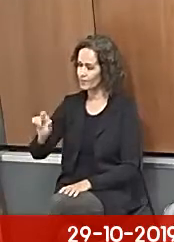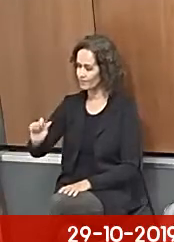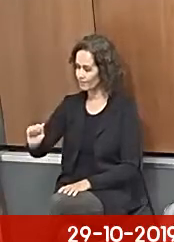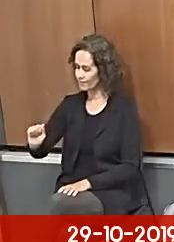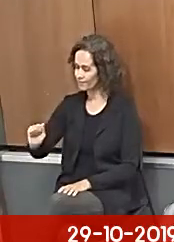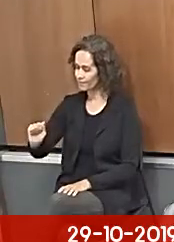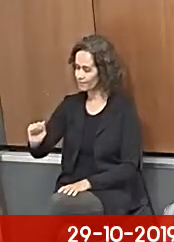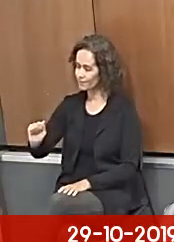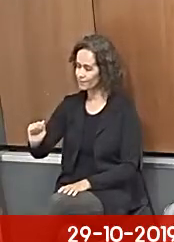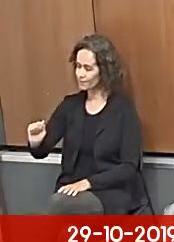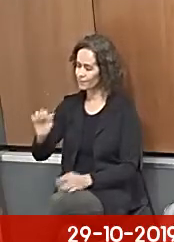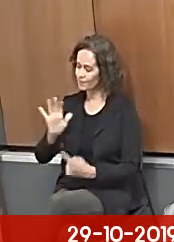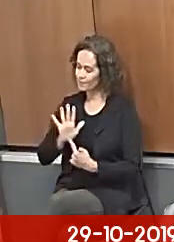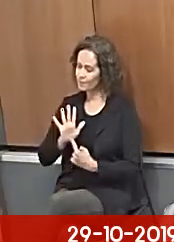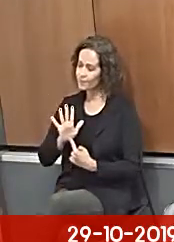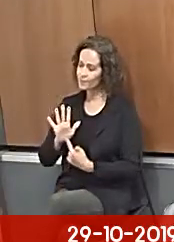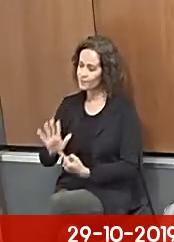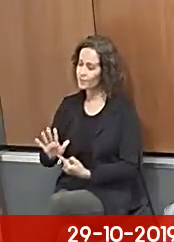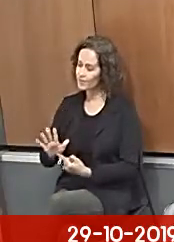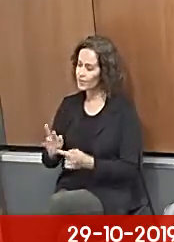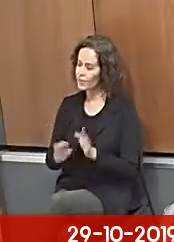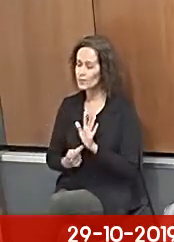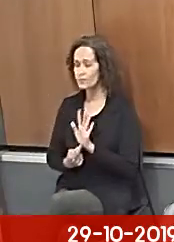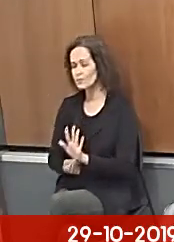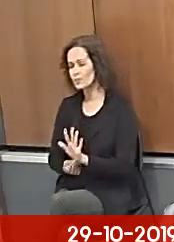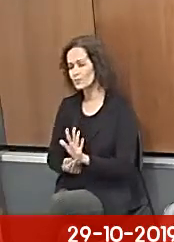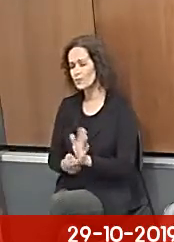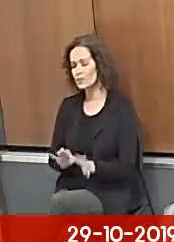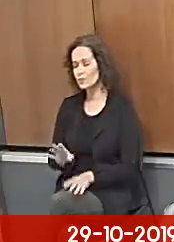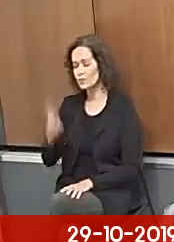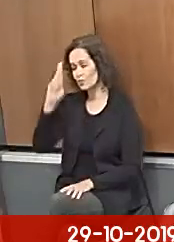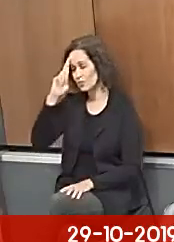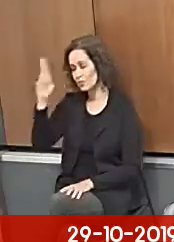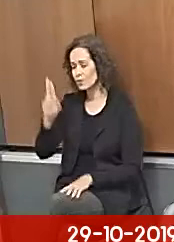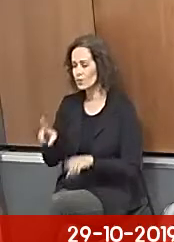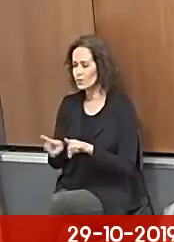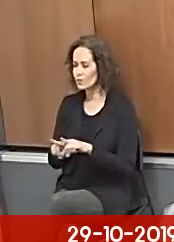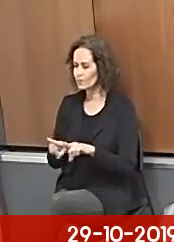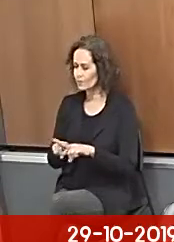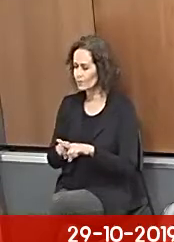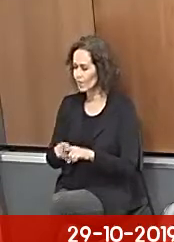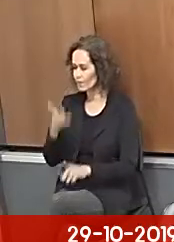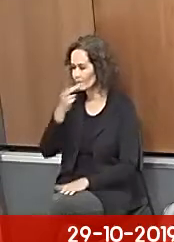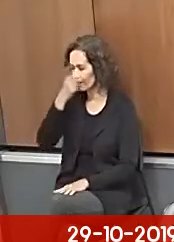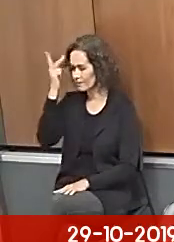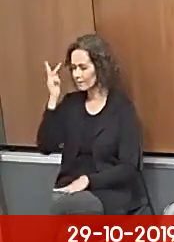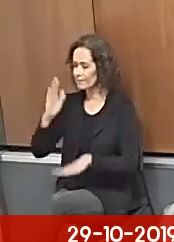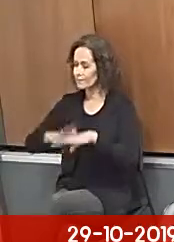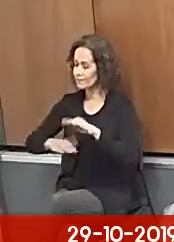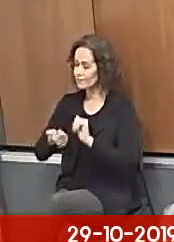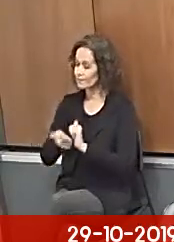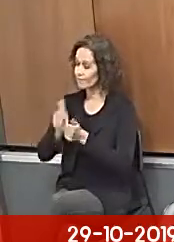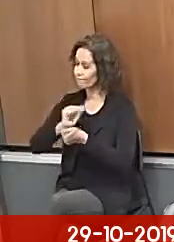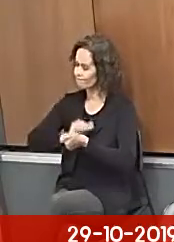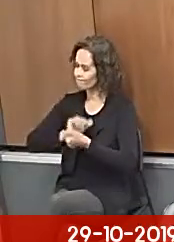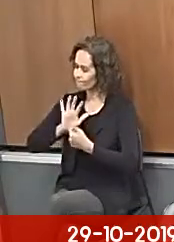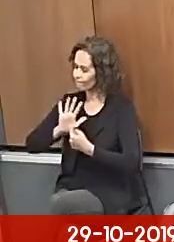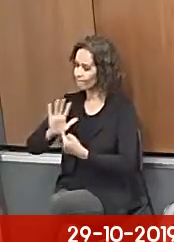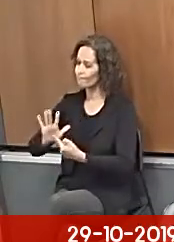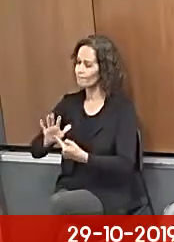aqui com a representação do nosso diretor e de um atleta aqui que está se destacando na nossa